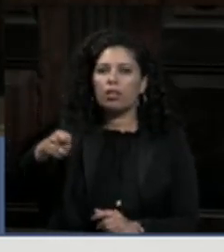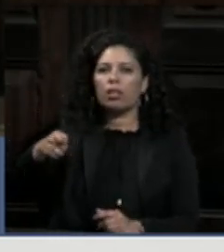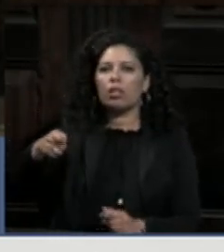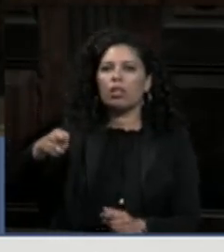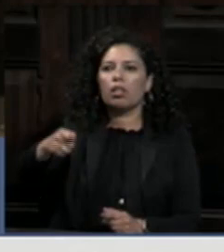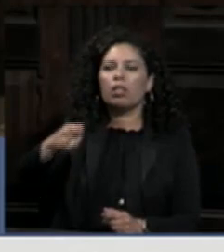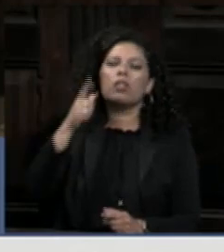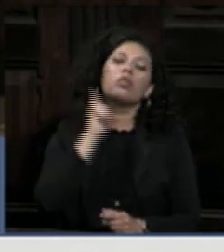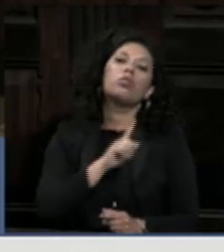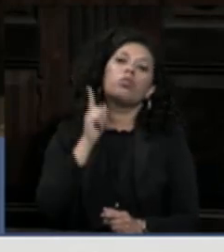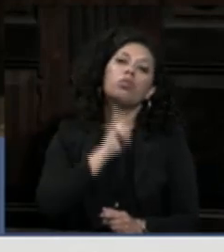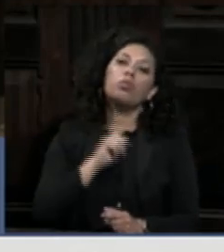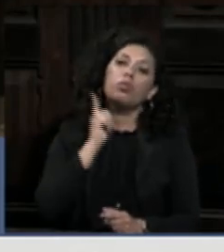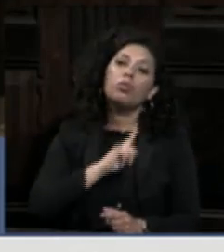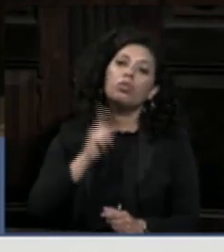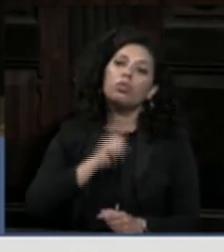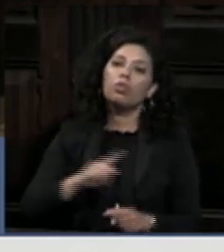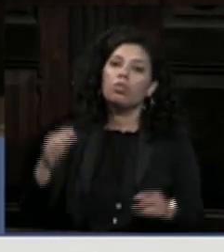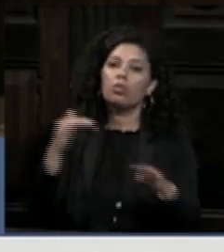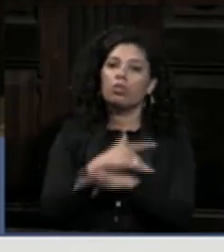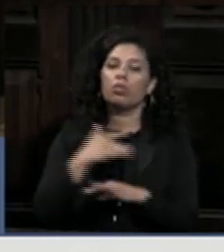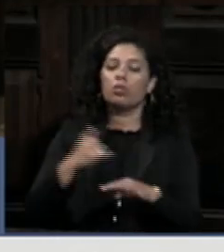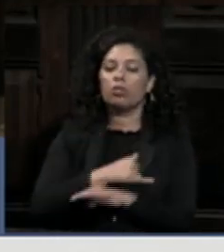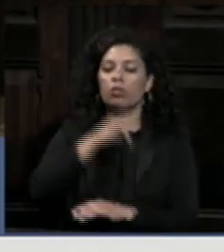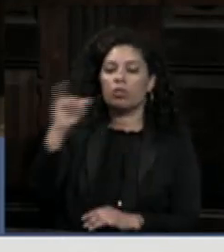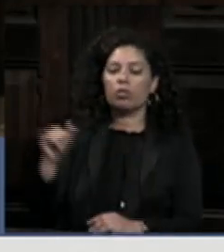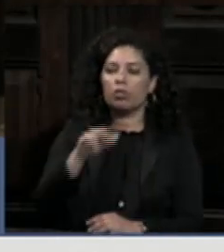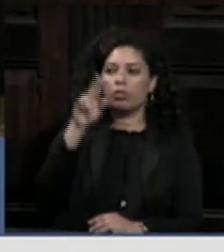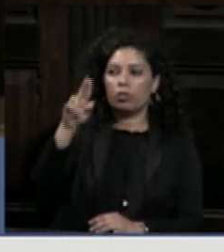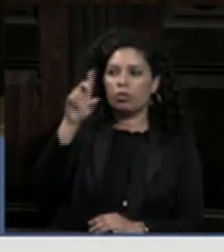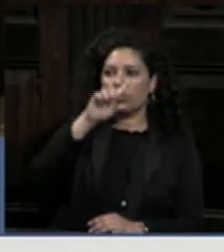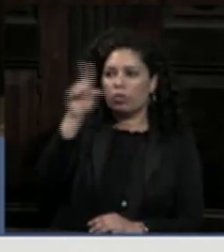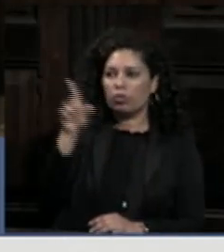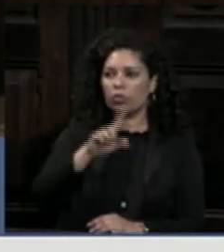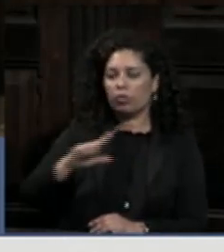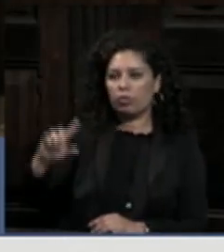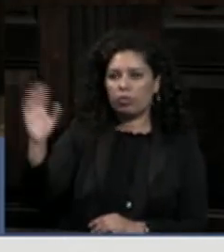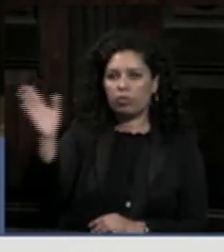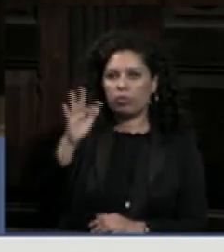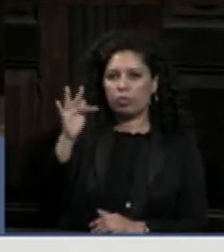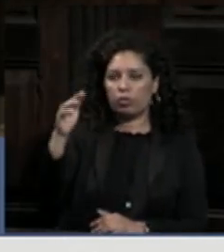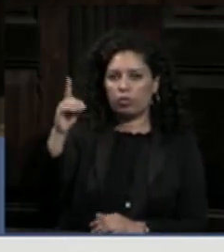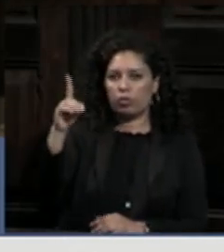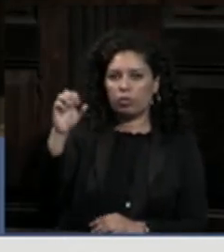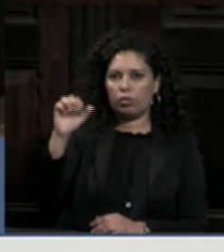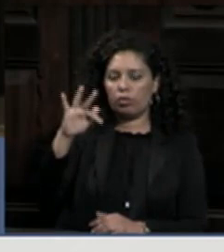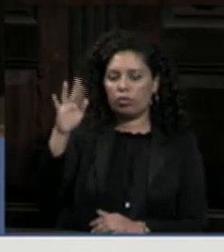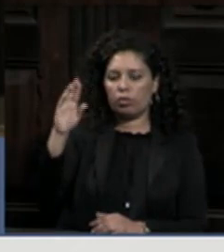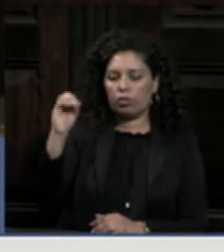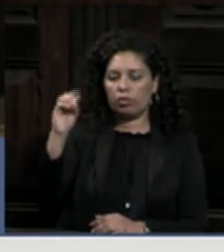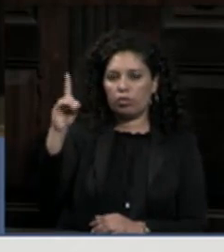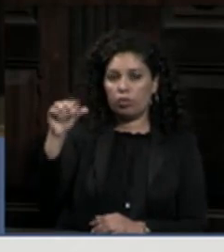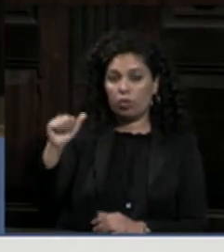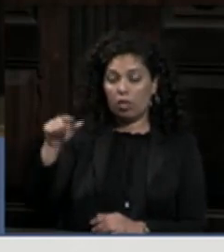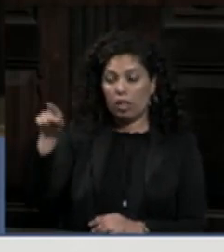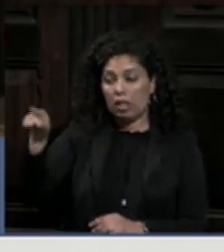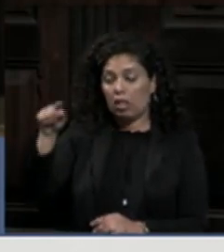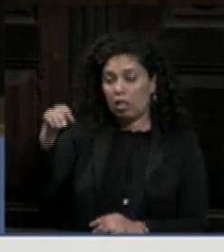levando a uma internação e quase à morte